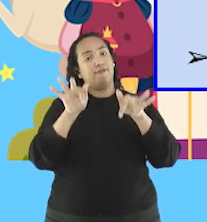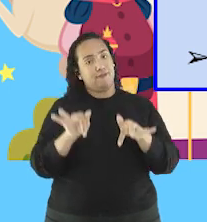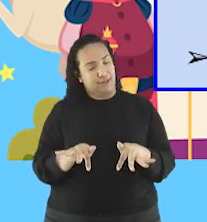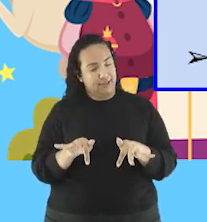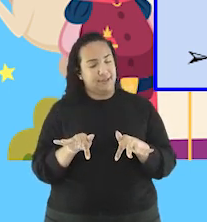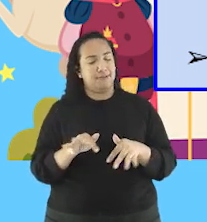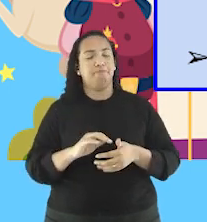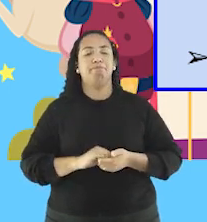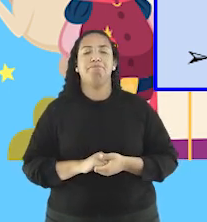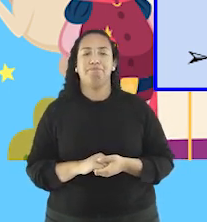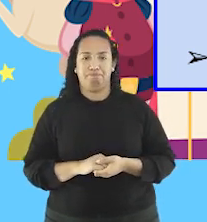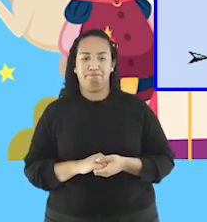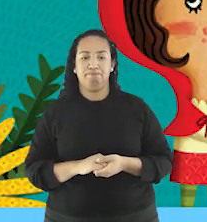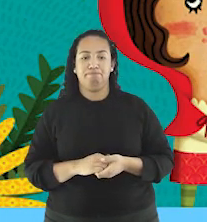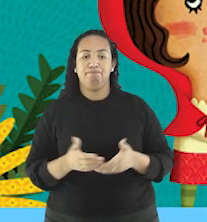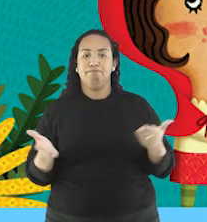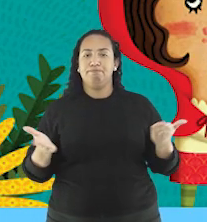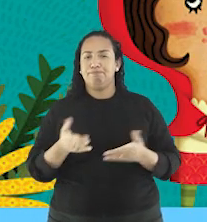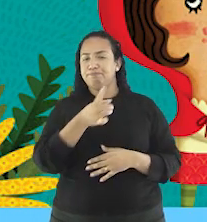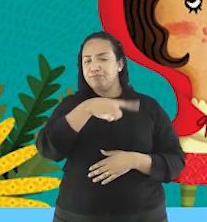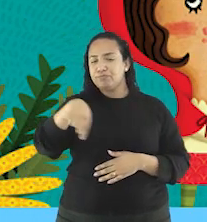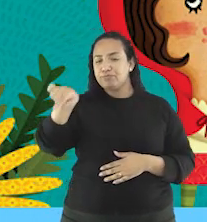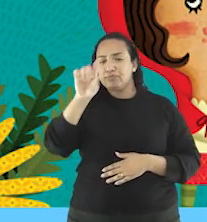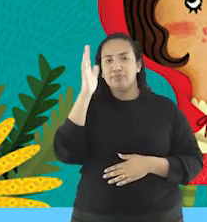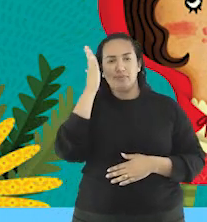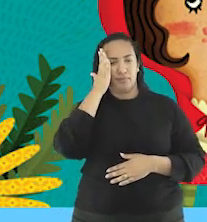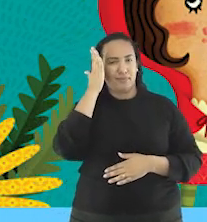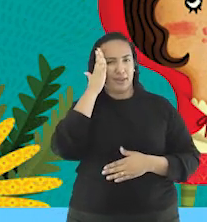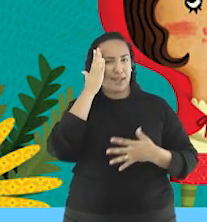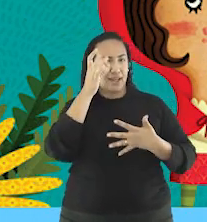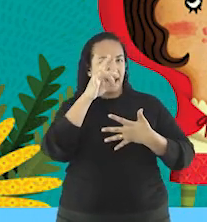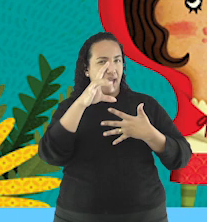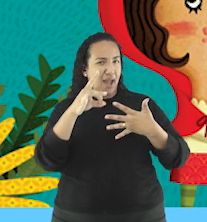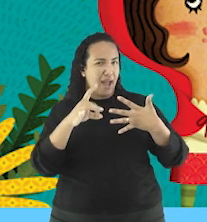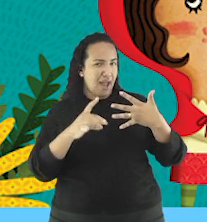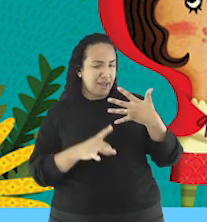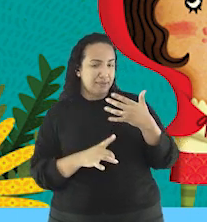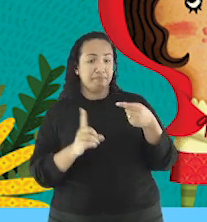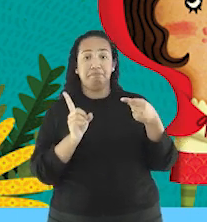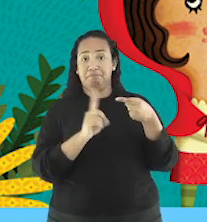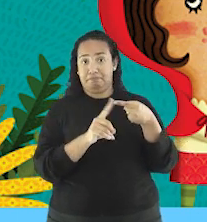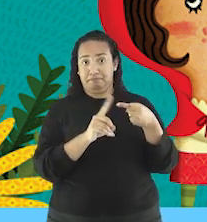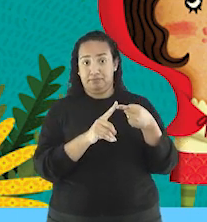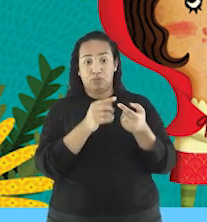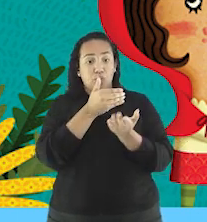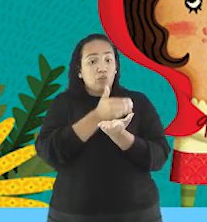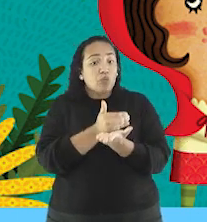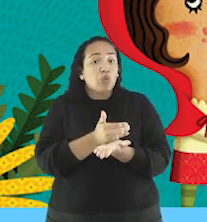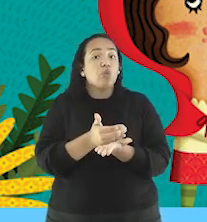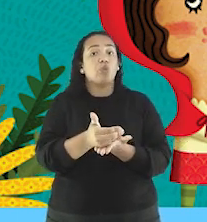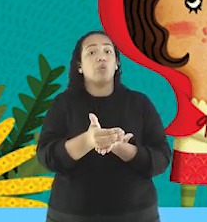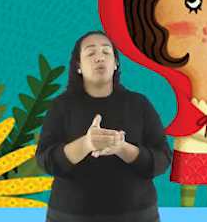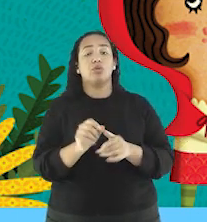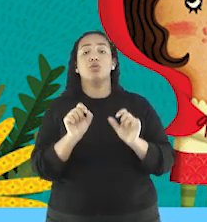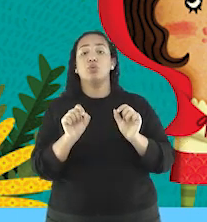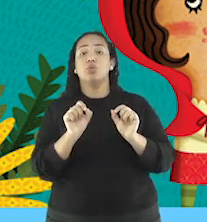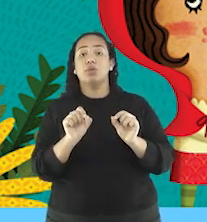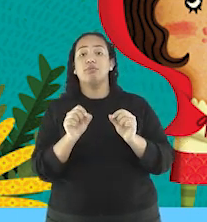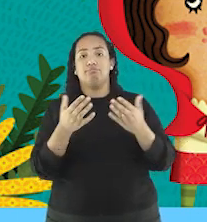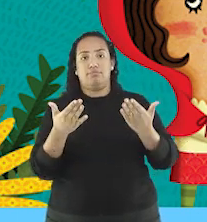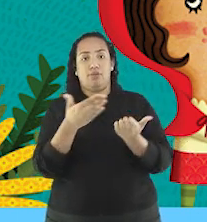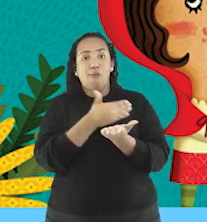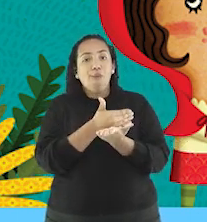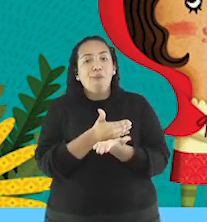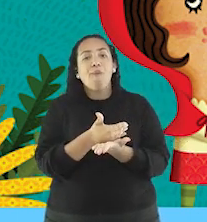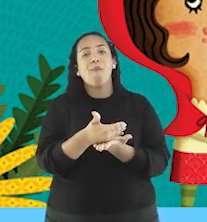desfecho ou final. Vamos entender cada uma dessas estruturas. Situação inicial é a